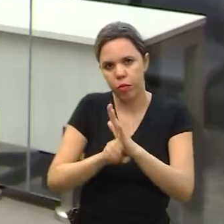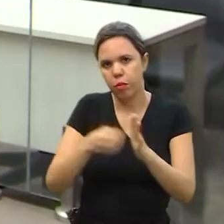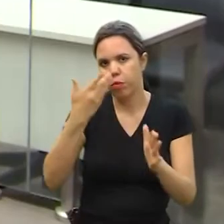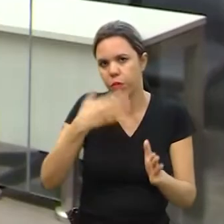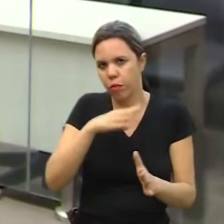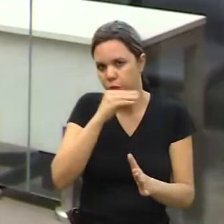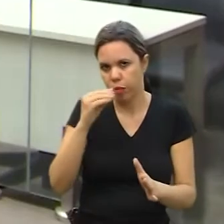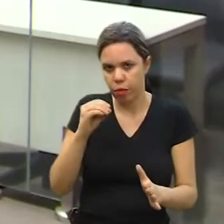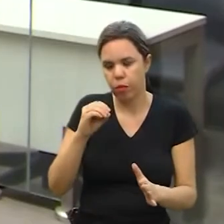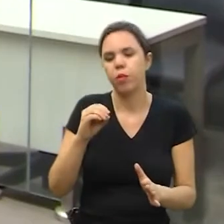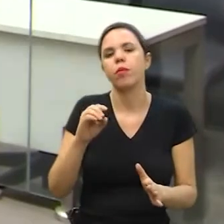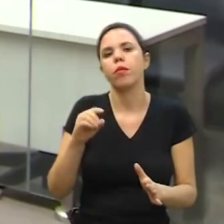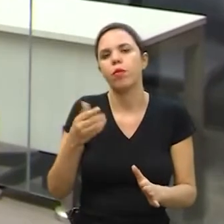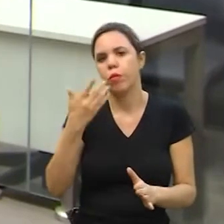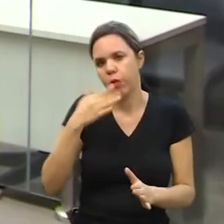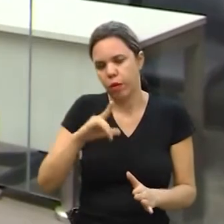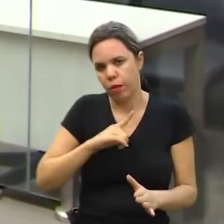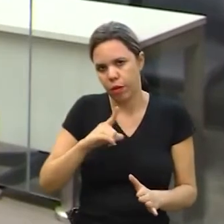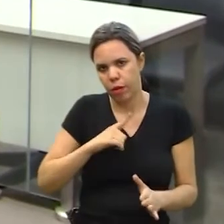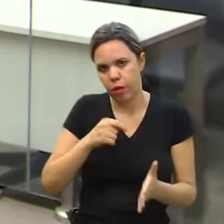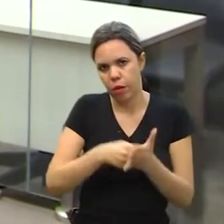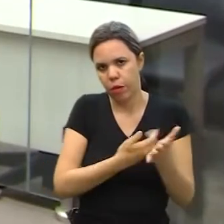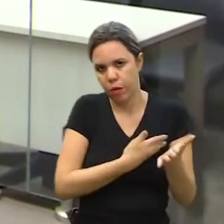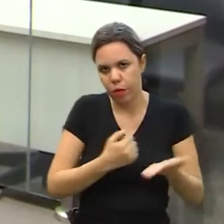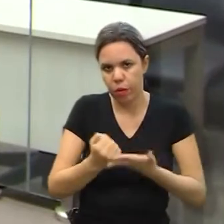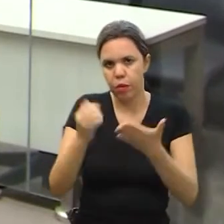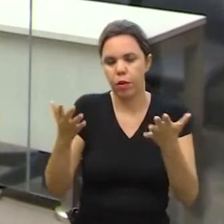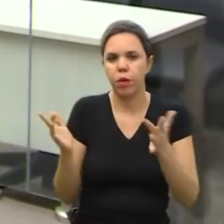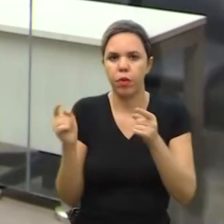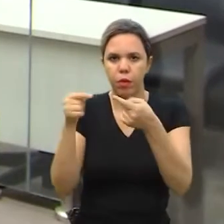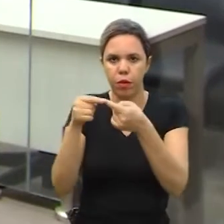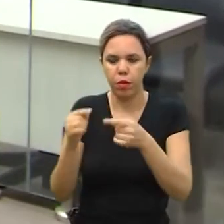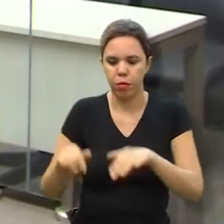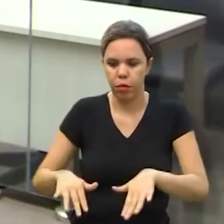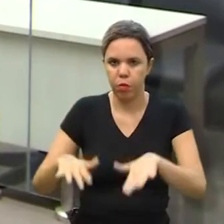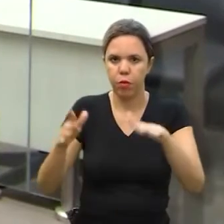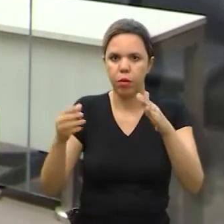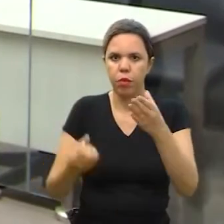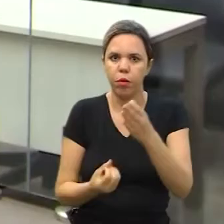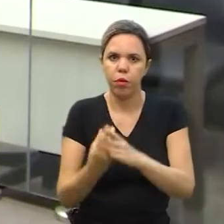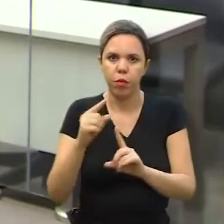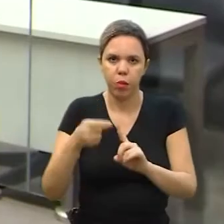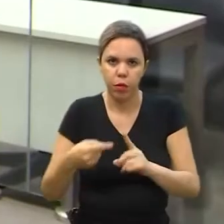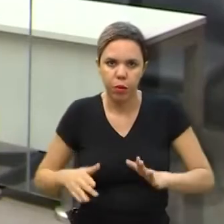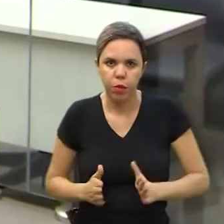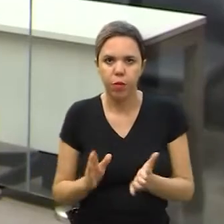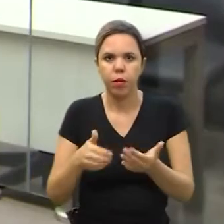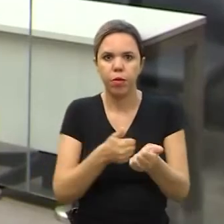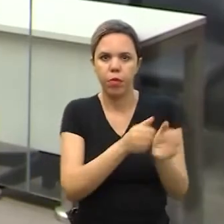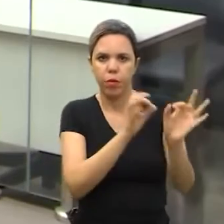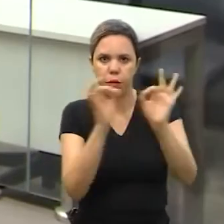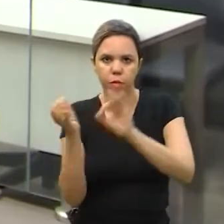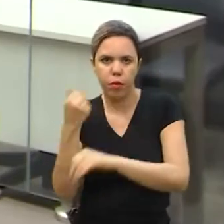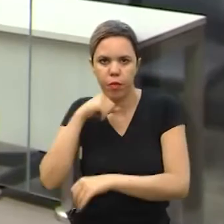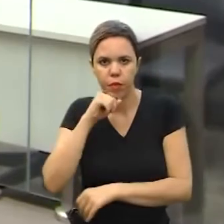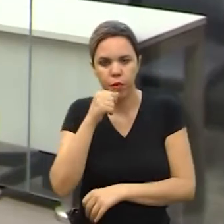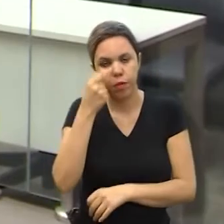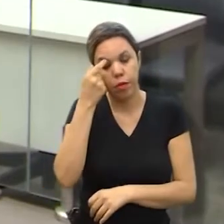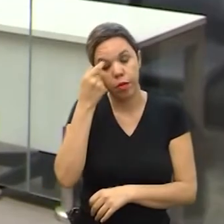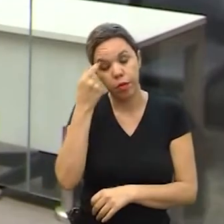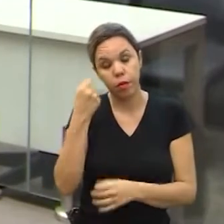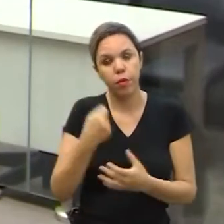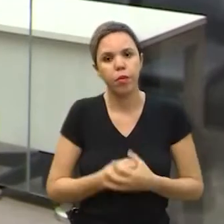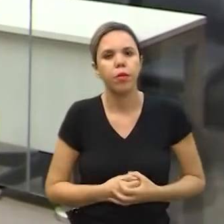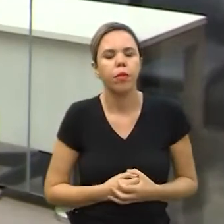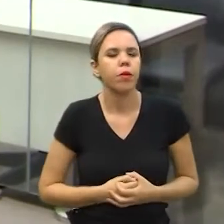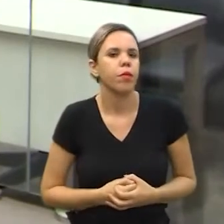Estatuto da Criança e do Adolescente, que a criança tenha políticas públicas direcionadas desde a concepção, o acompanhamento da